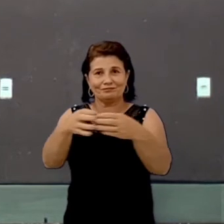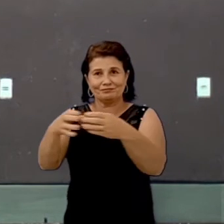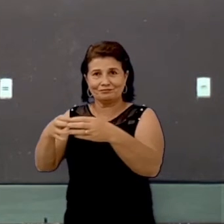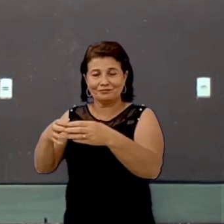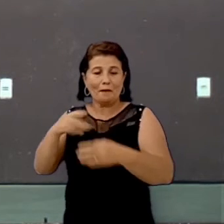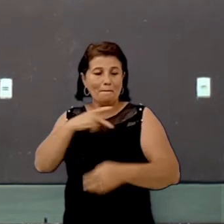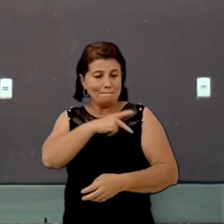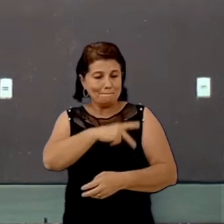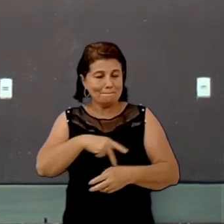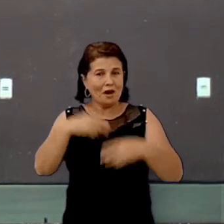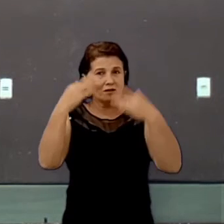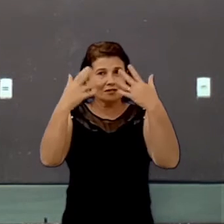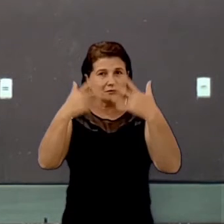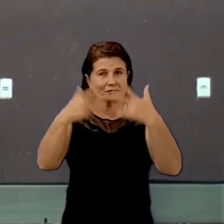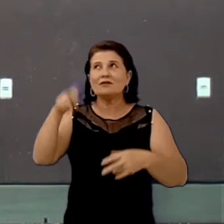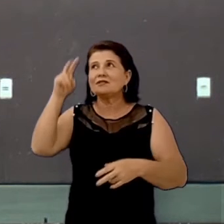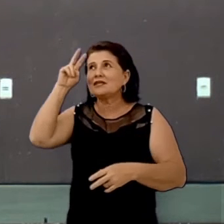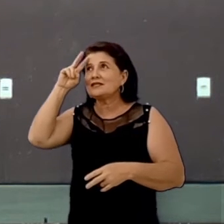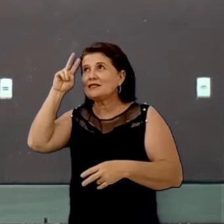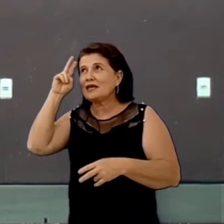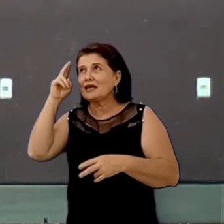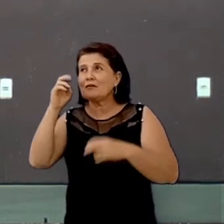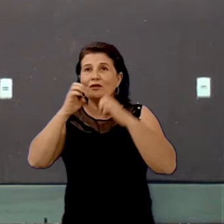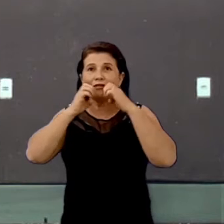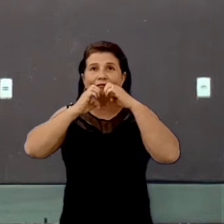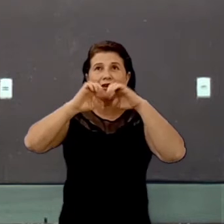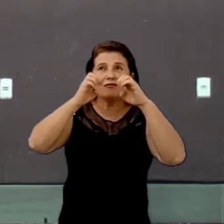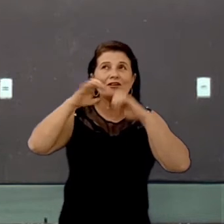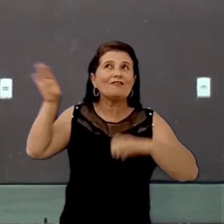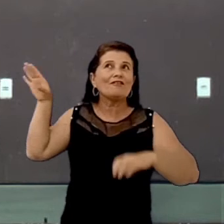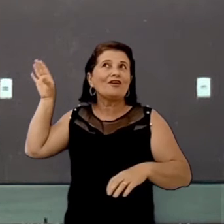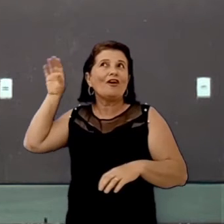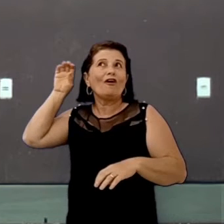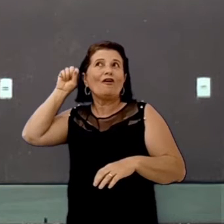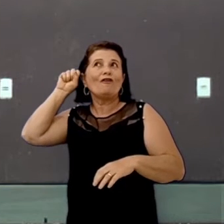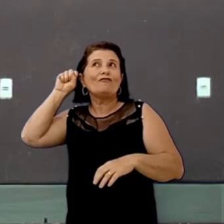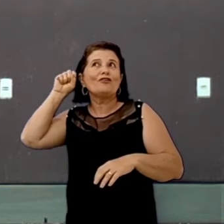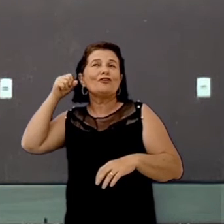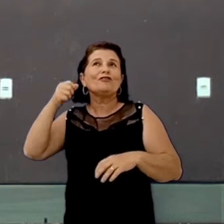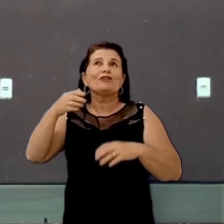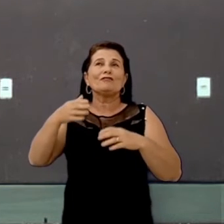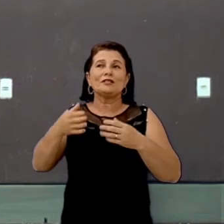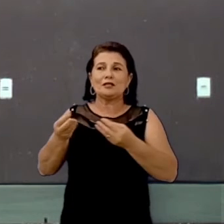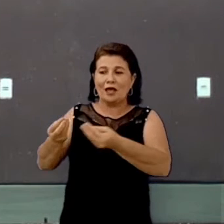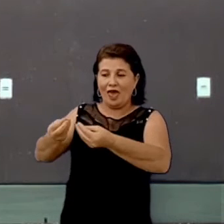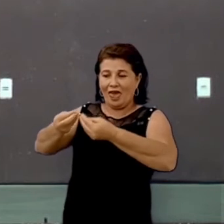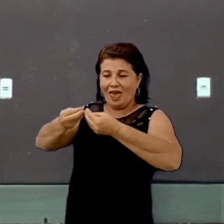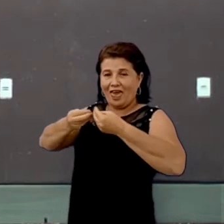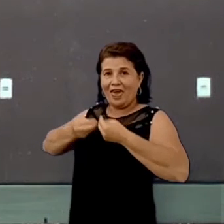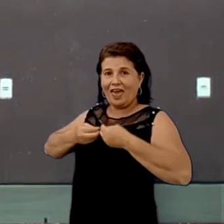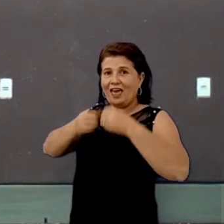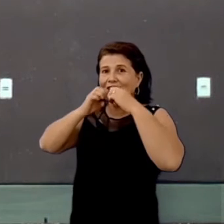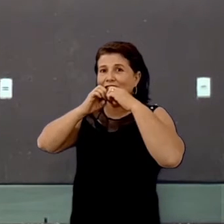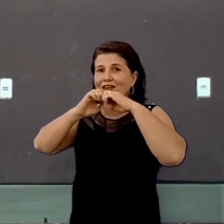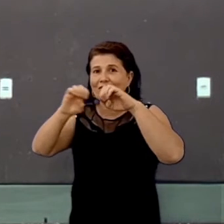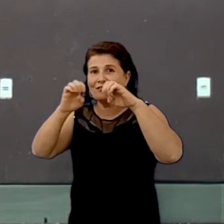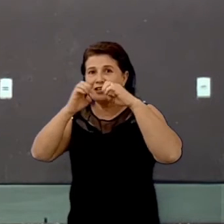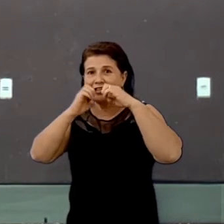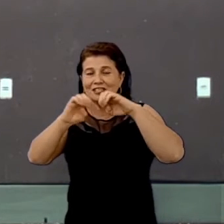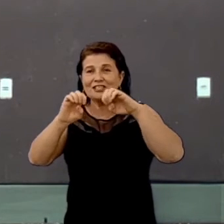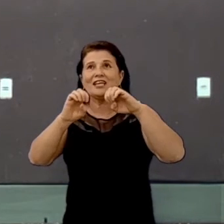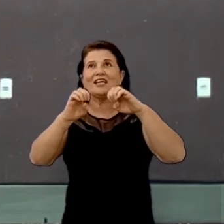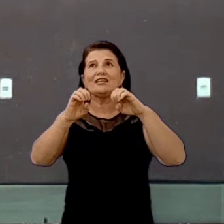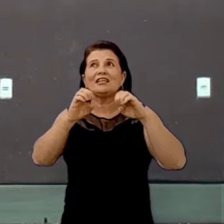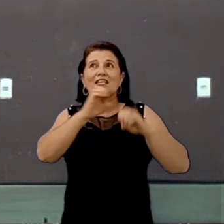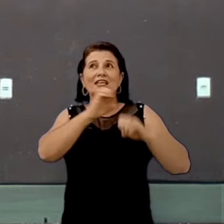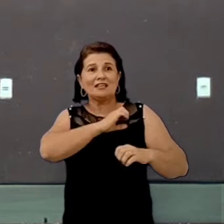Paulo diz: vocês se lembram do Evangelho que vocês ouviram, do Evangelho que vocês receberam? Aquela mensagem sobre o